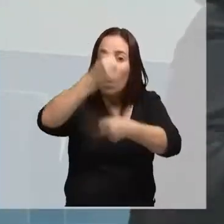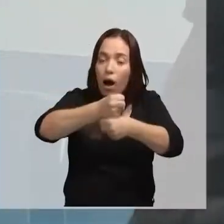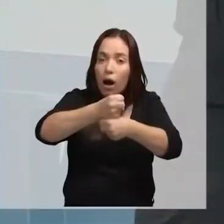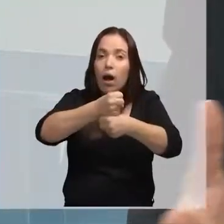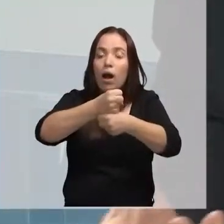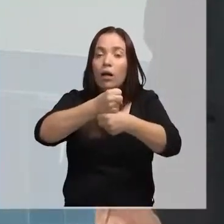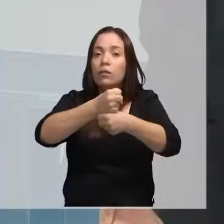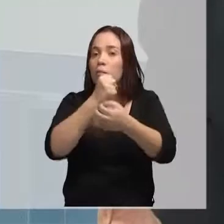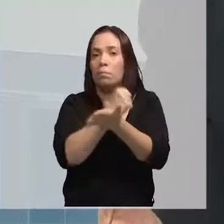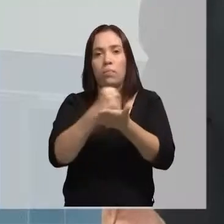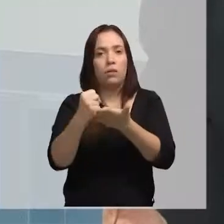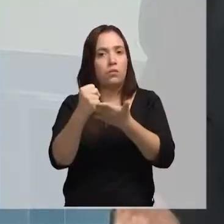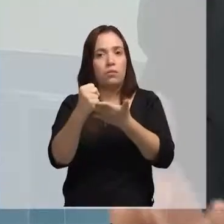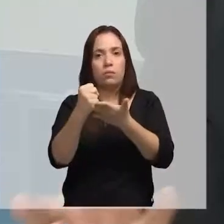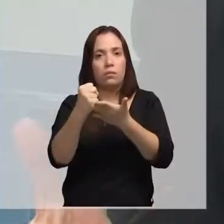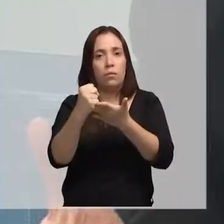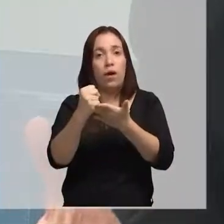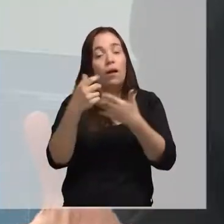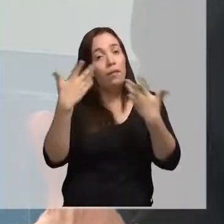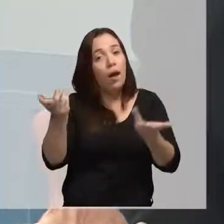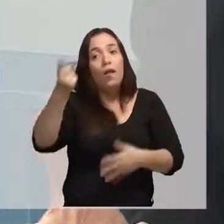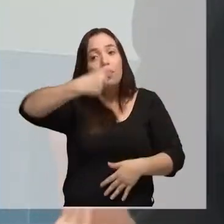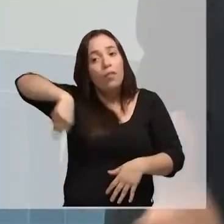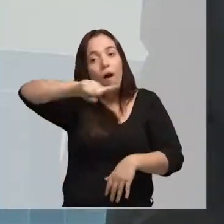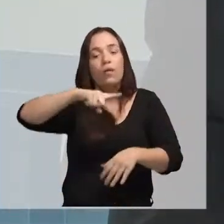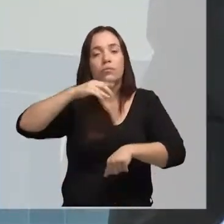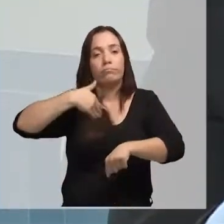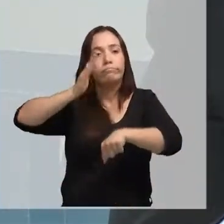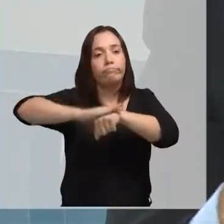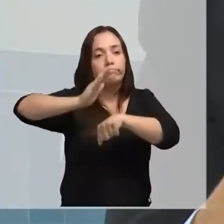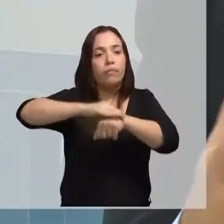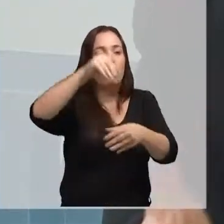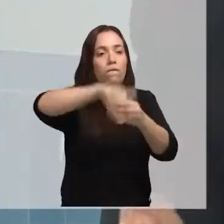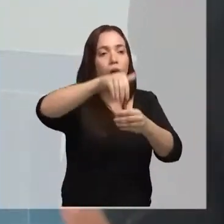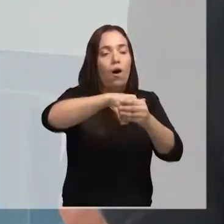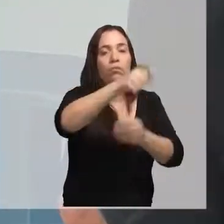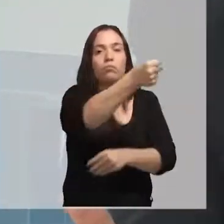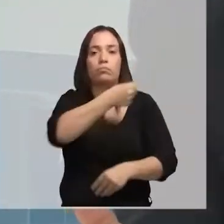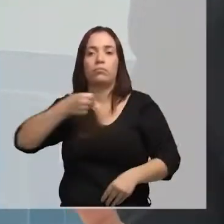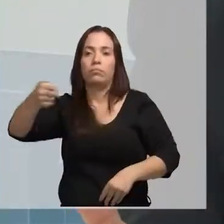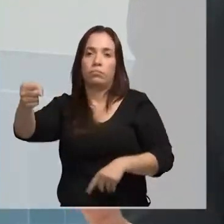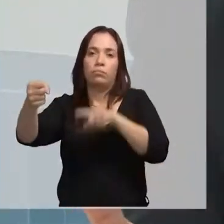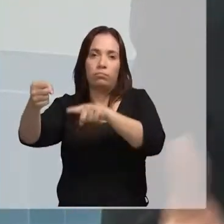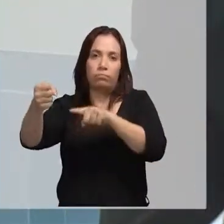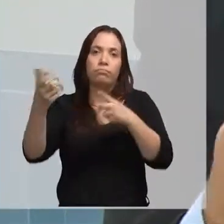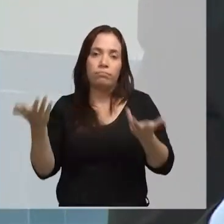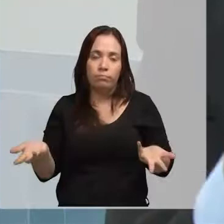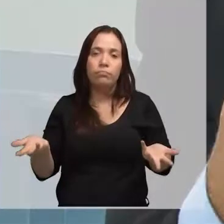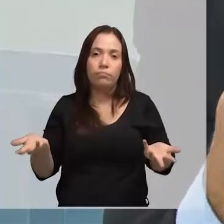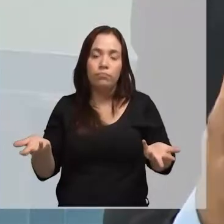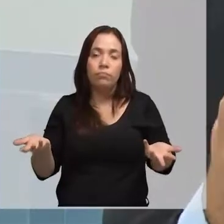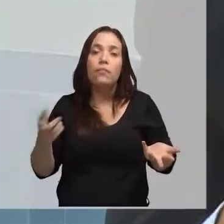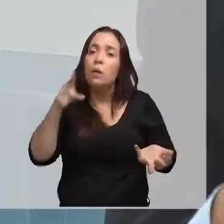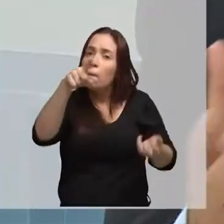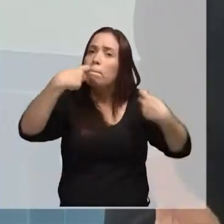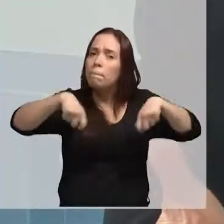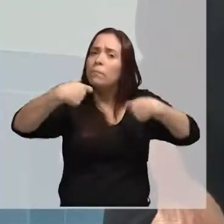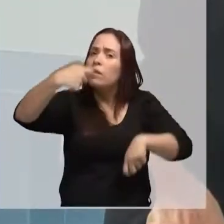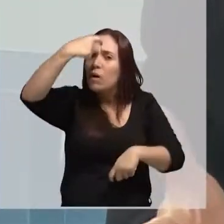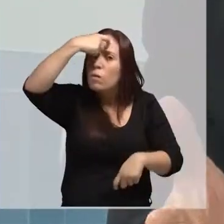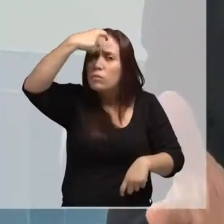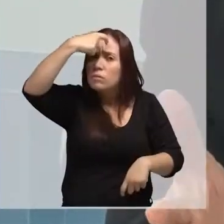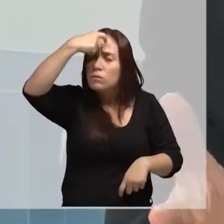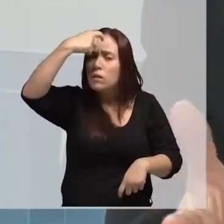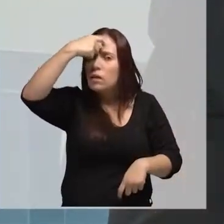eu que colocamos lá. Esse é o grande ponto. Essa é a nossa grande tragédia. E se você não se tocar disso, vai continuar